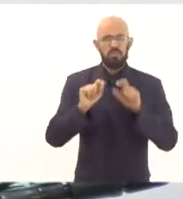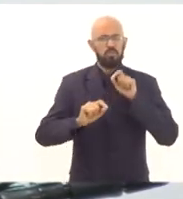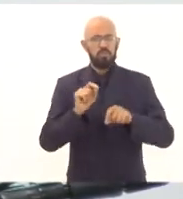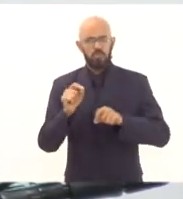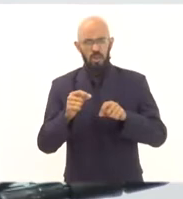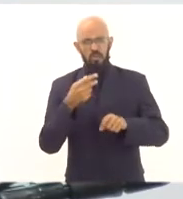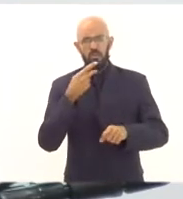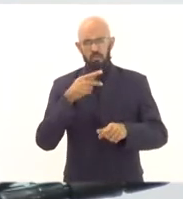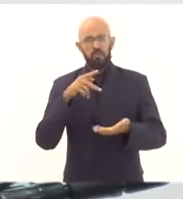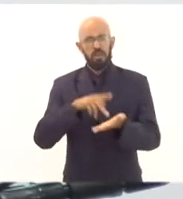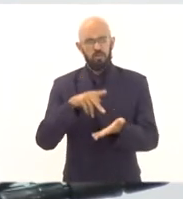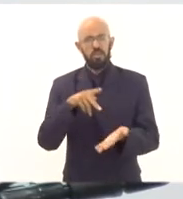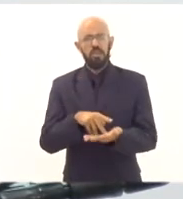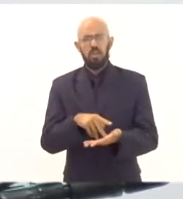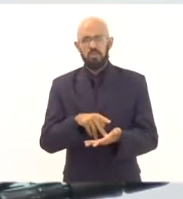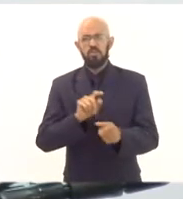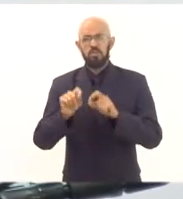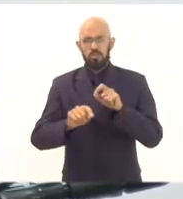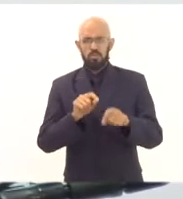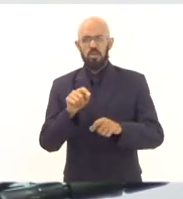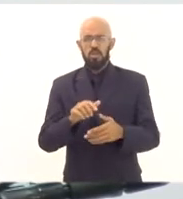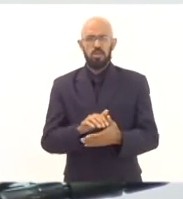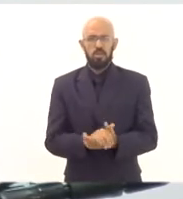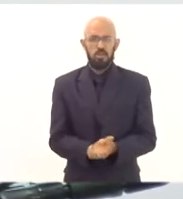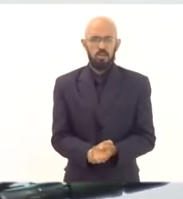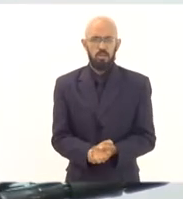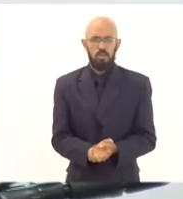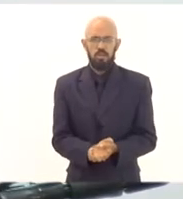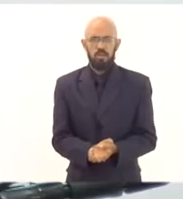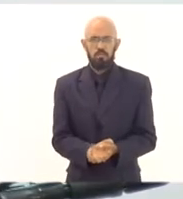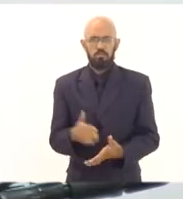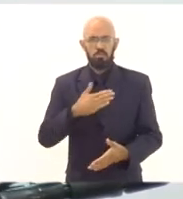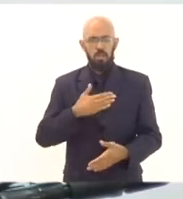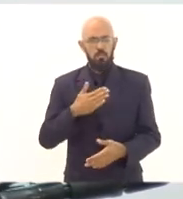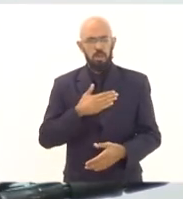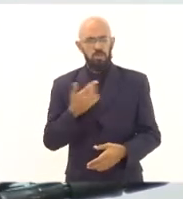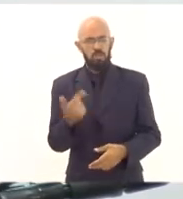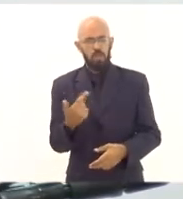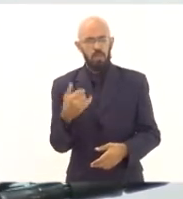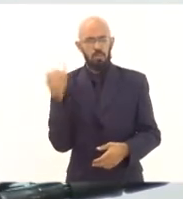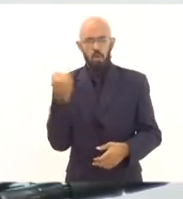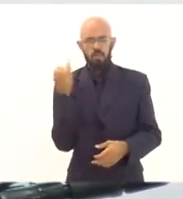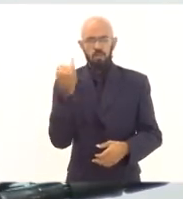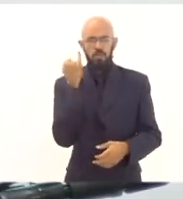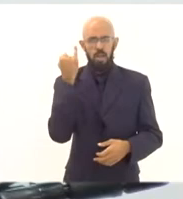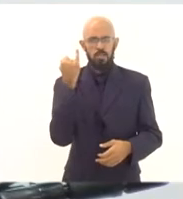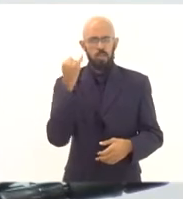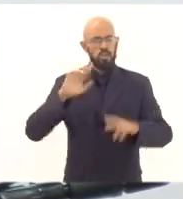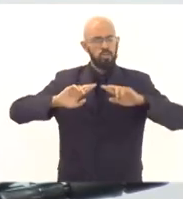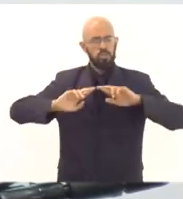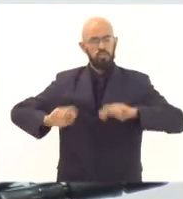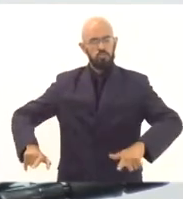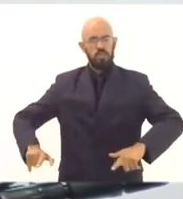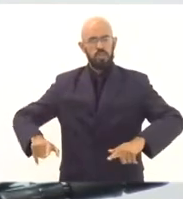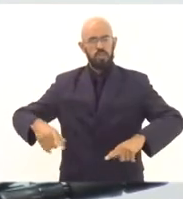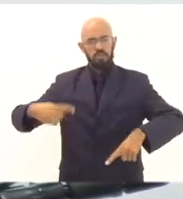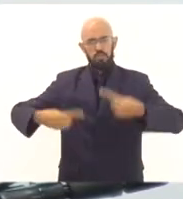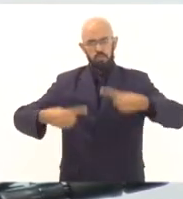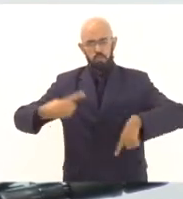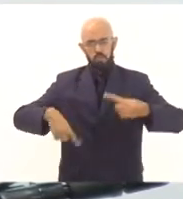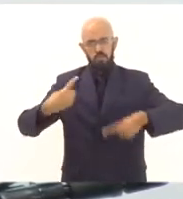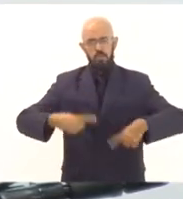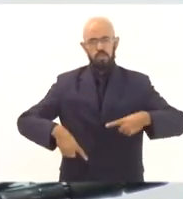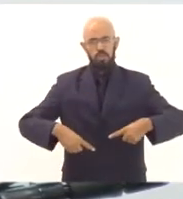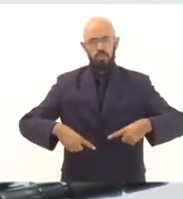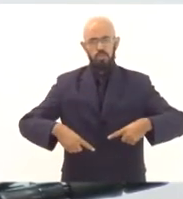frango aqui com o deputado da lá então come portas divergência política que haja entre